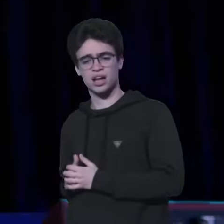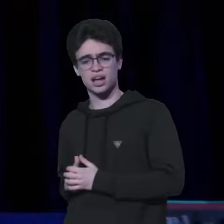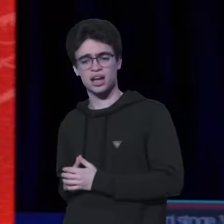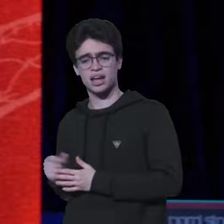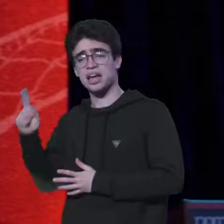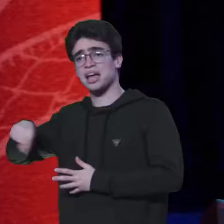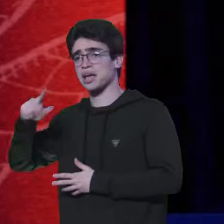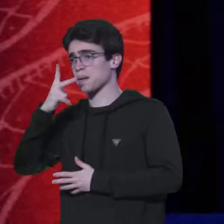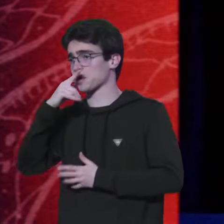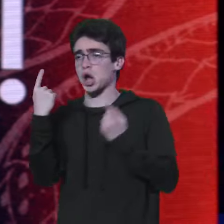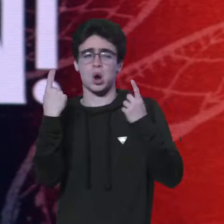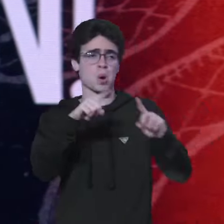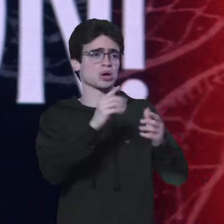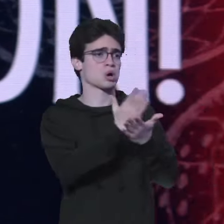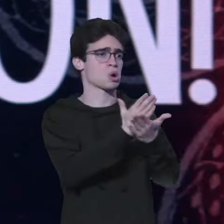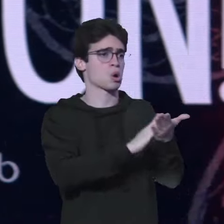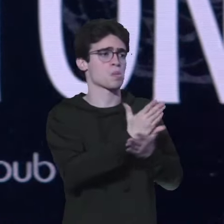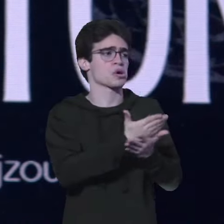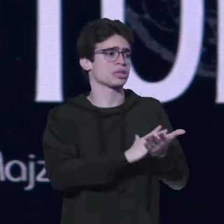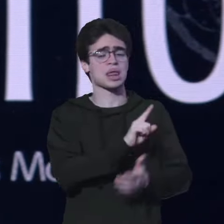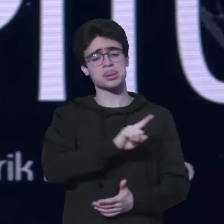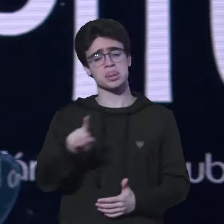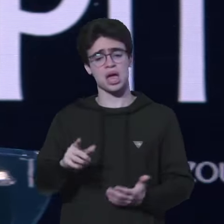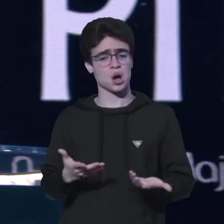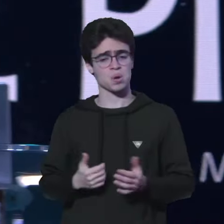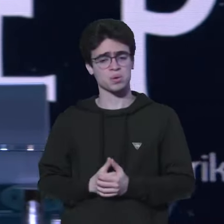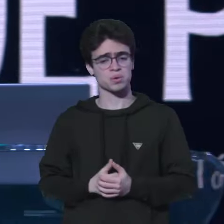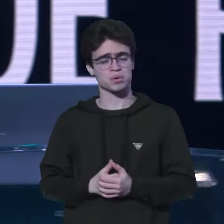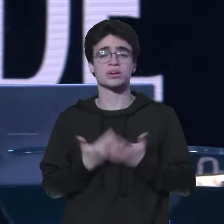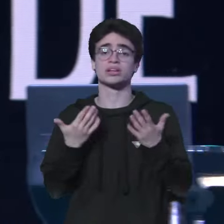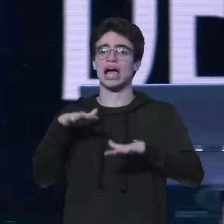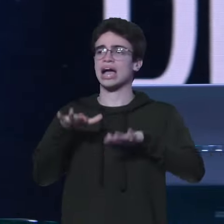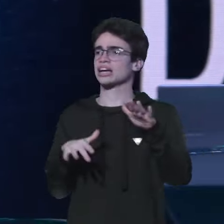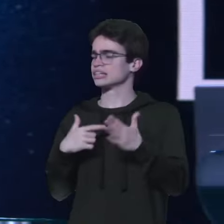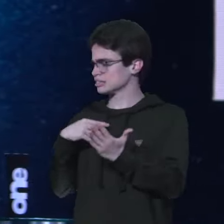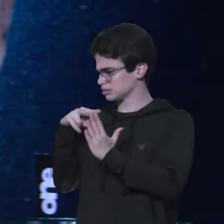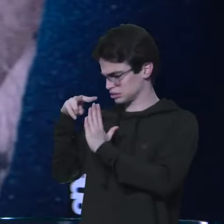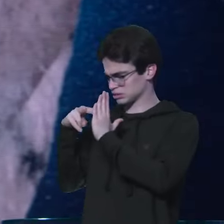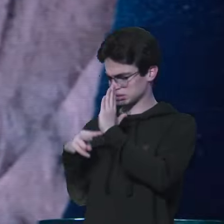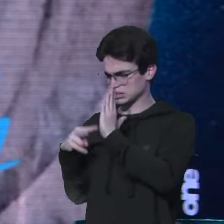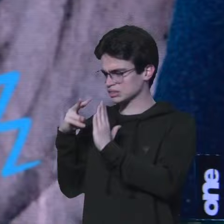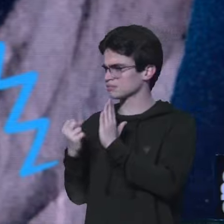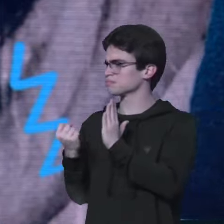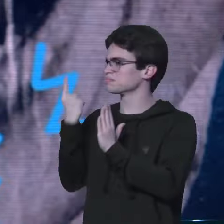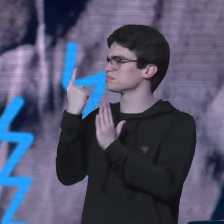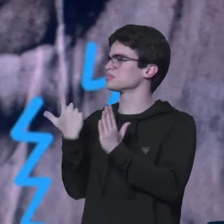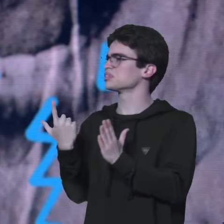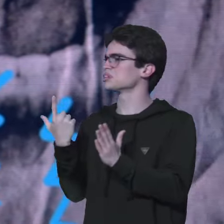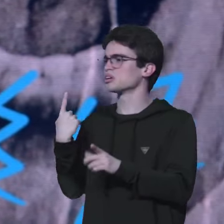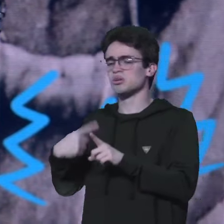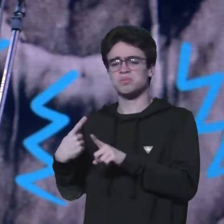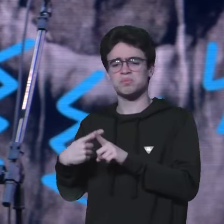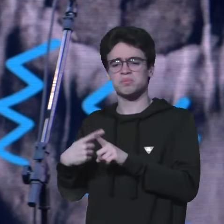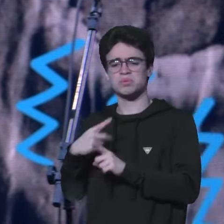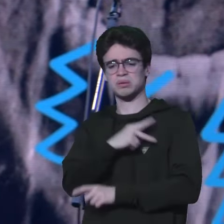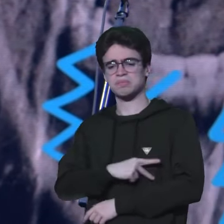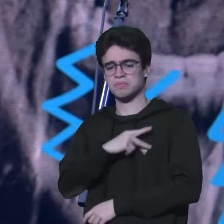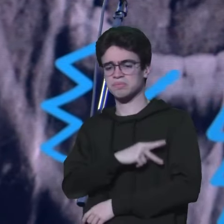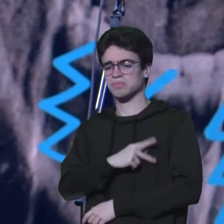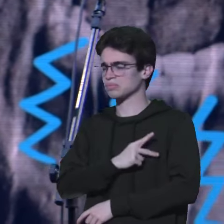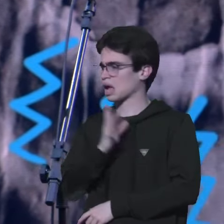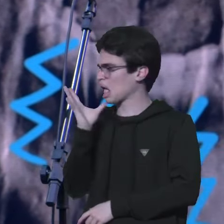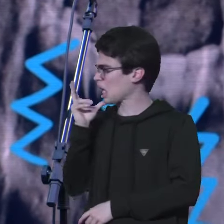querendo incomodar. Eu, algumas vezes que eu li esse texto, eu ficava pensando, por que Paulo demorou tanto para expulsar o demônio daquela